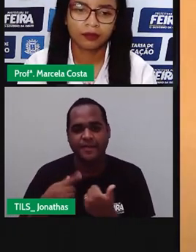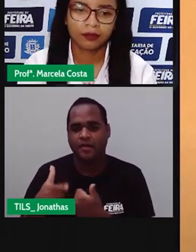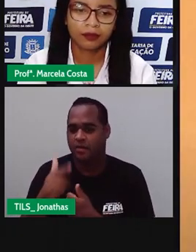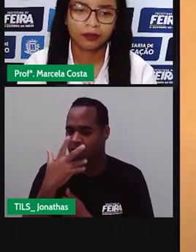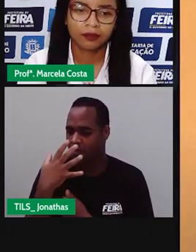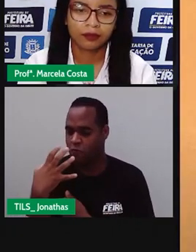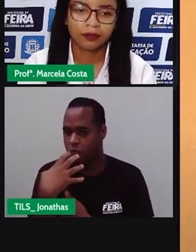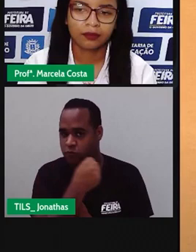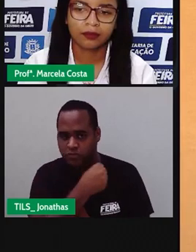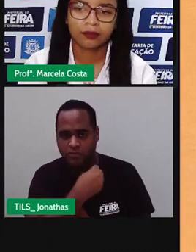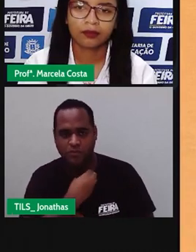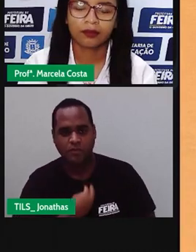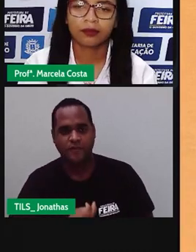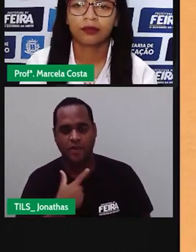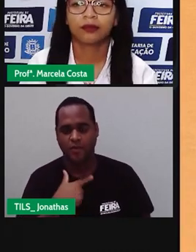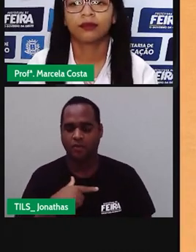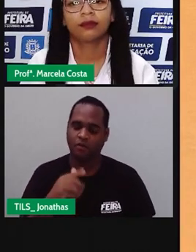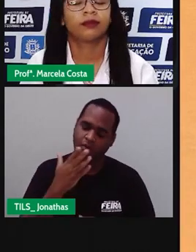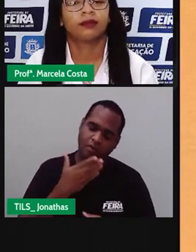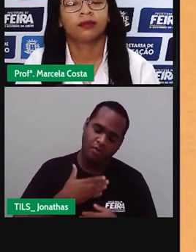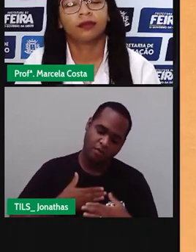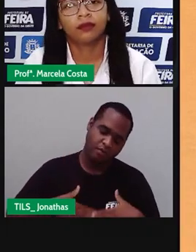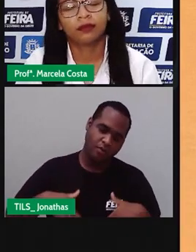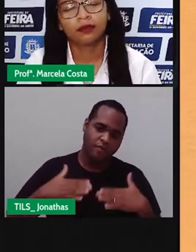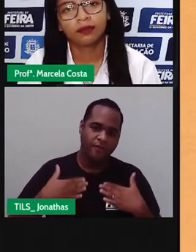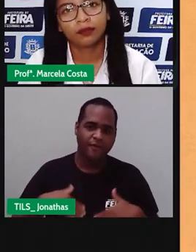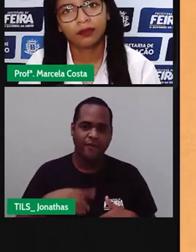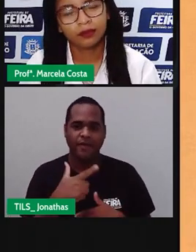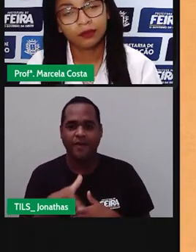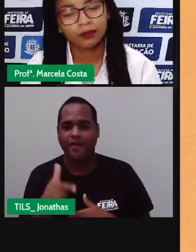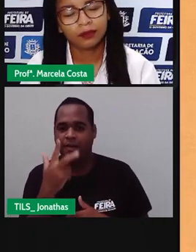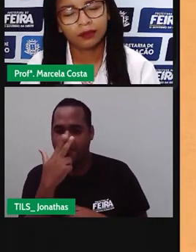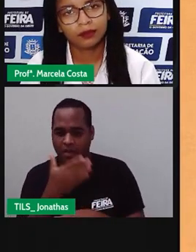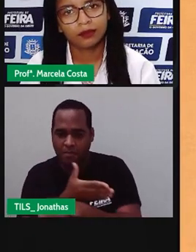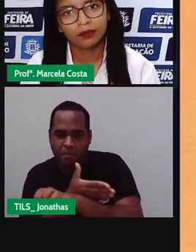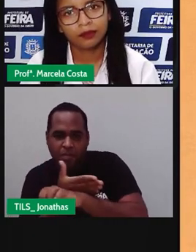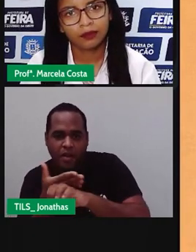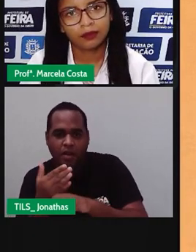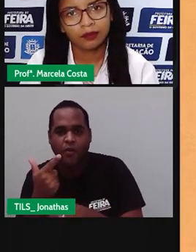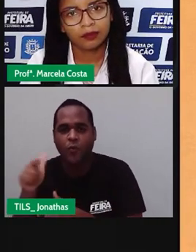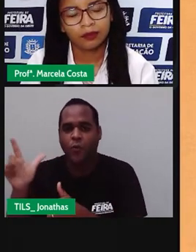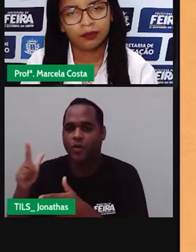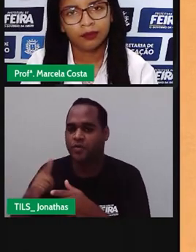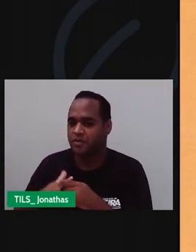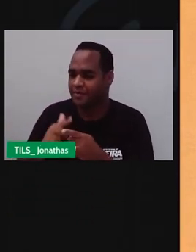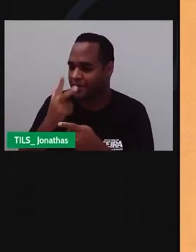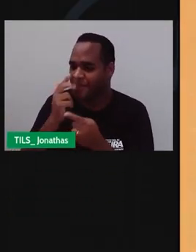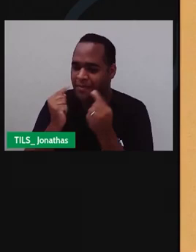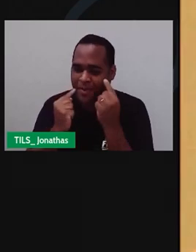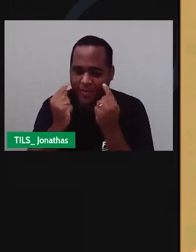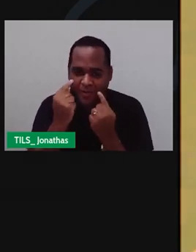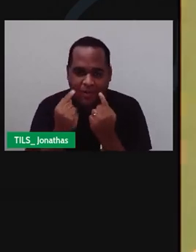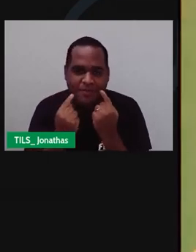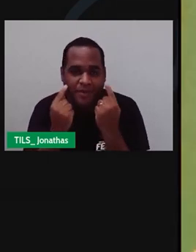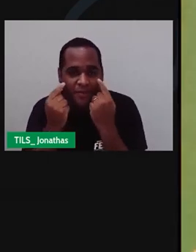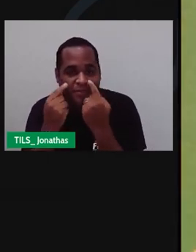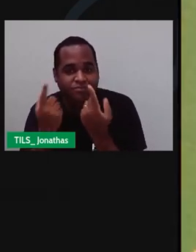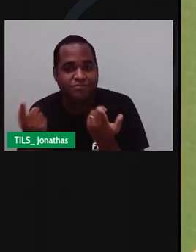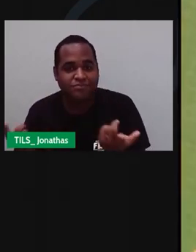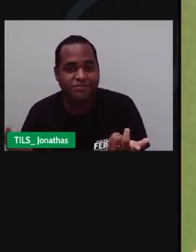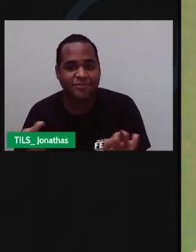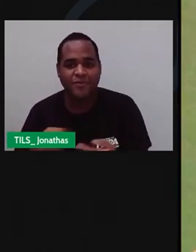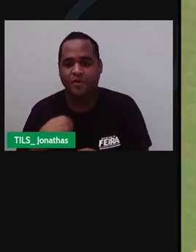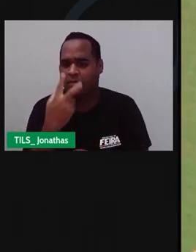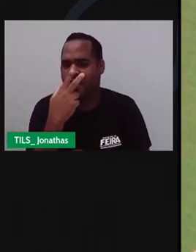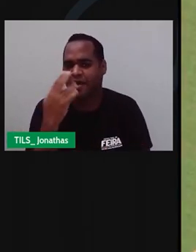é ligeiro Outro é mais lento Um é branquelo Outro sardento Um